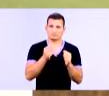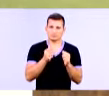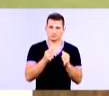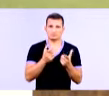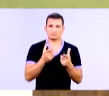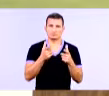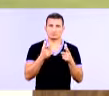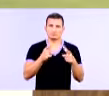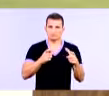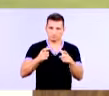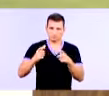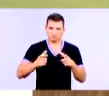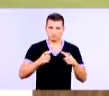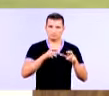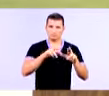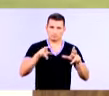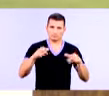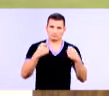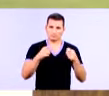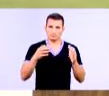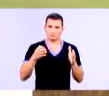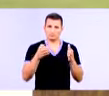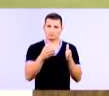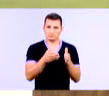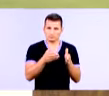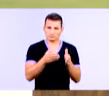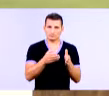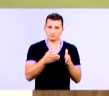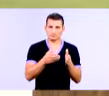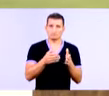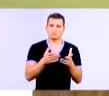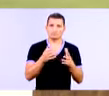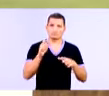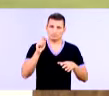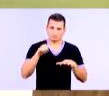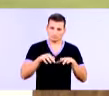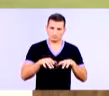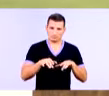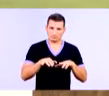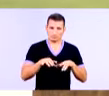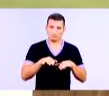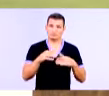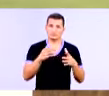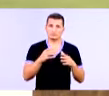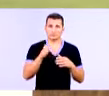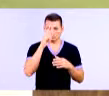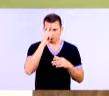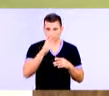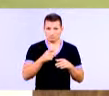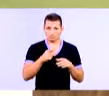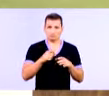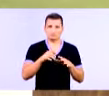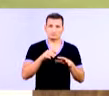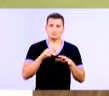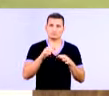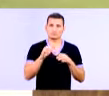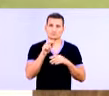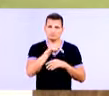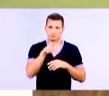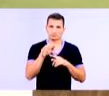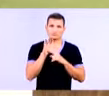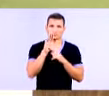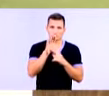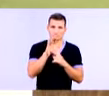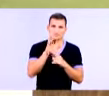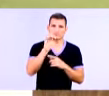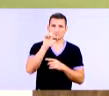locais, então a gente tem que especificar que vai ser através do teclado. Então aquele comandozinho que o professor mostrou tem